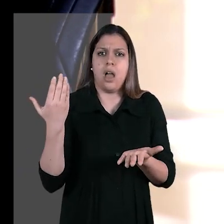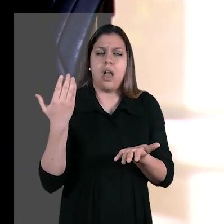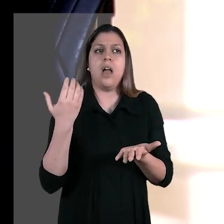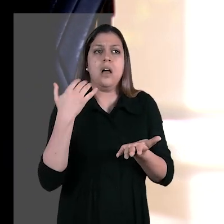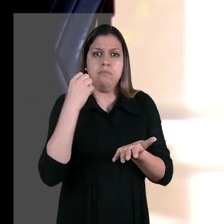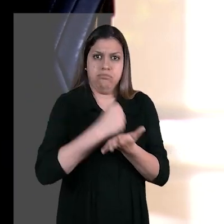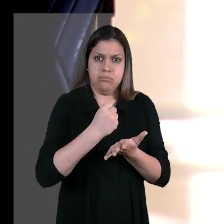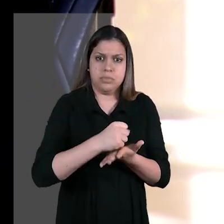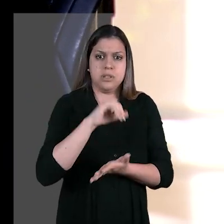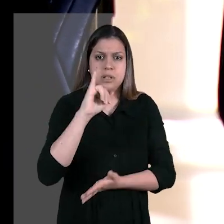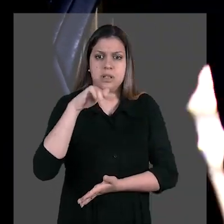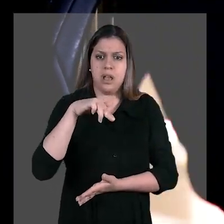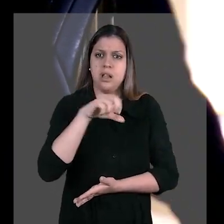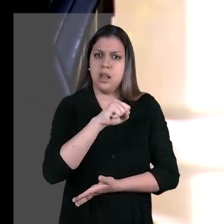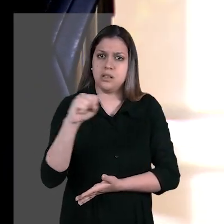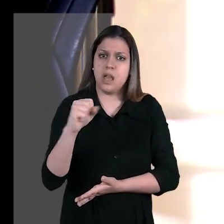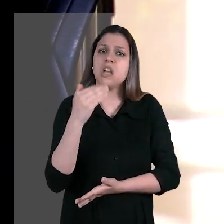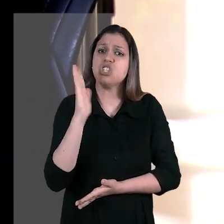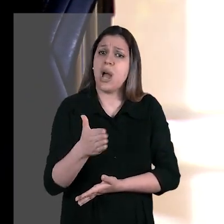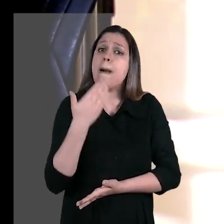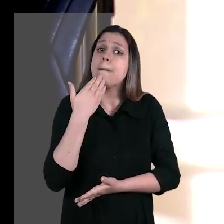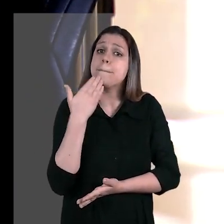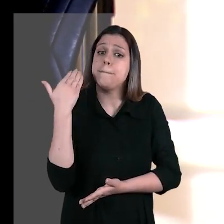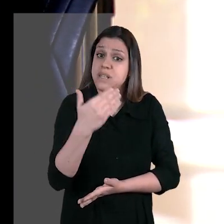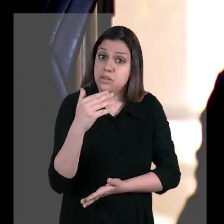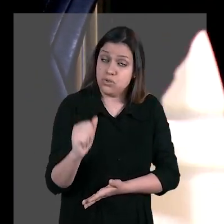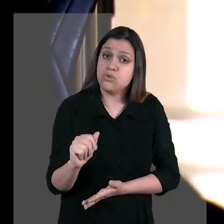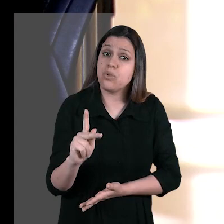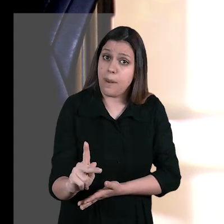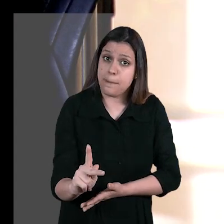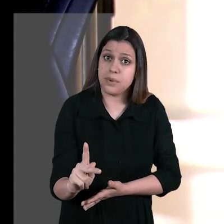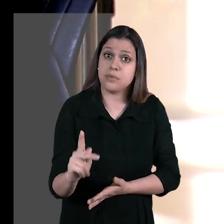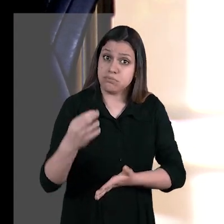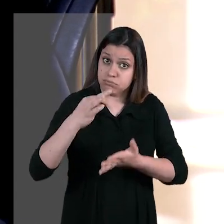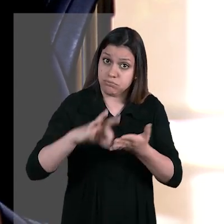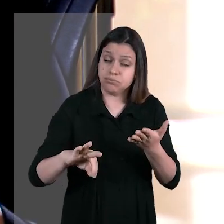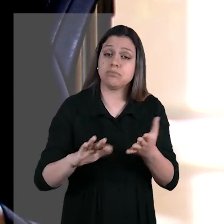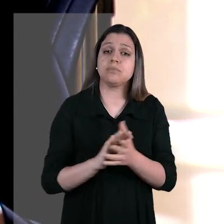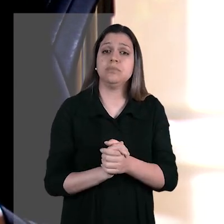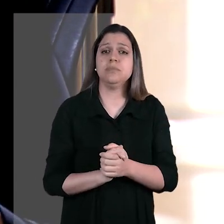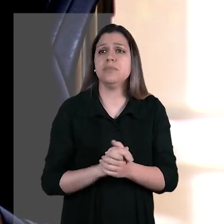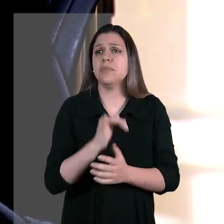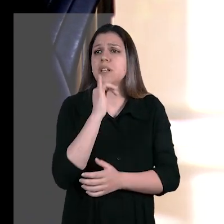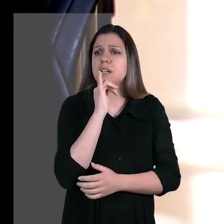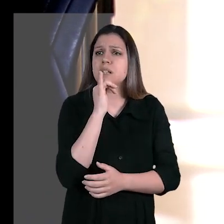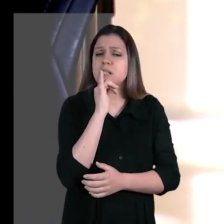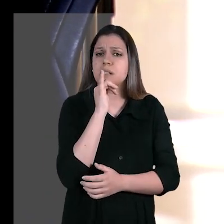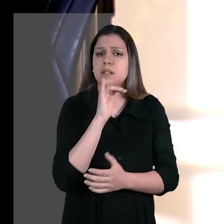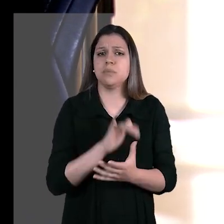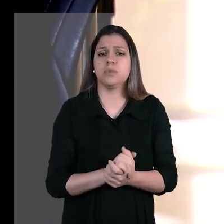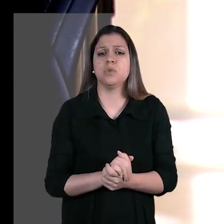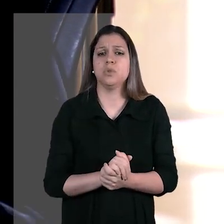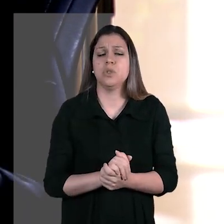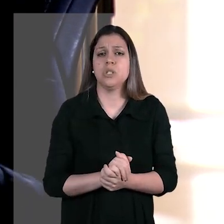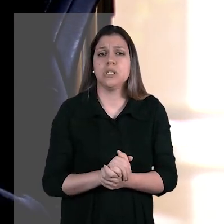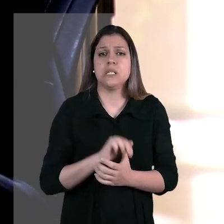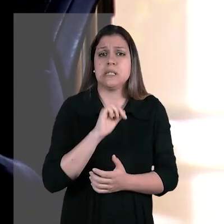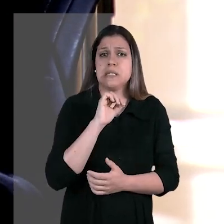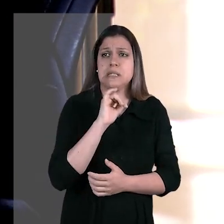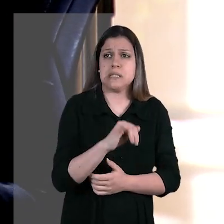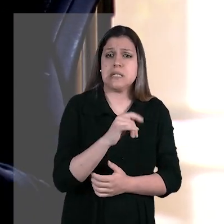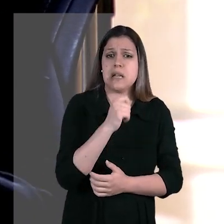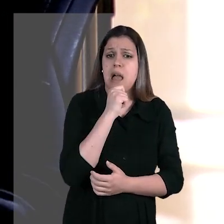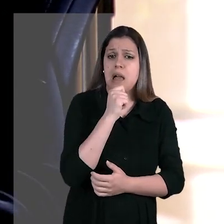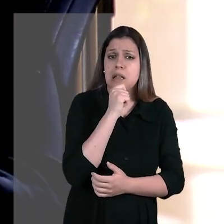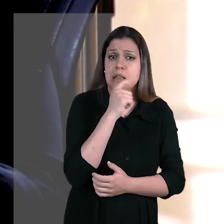no INSS, no seu pedido de aposentadoria, tá? Mesmo que ele ainda, vamos pegar um pouquinho antes, mesmo que